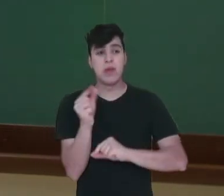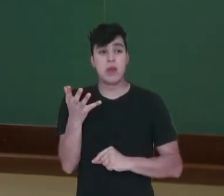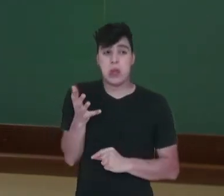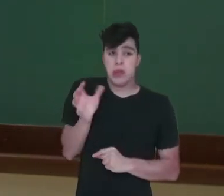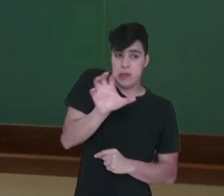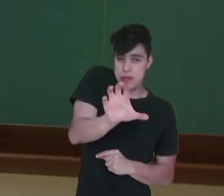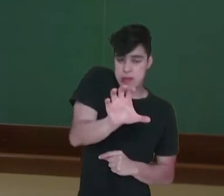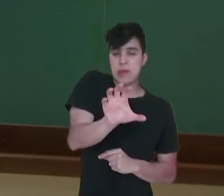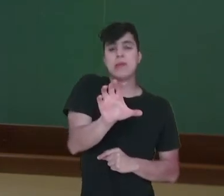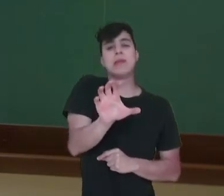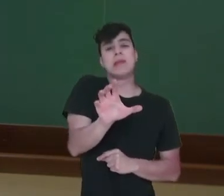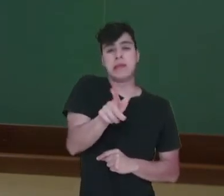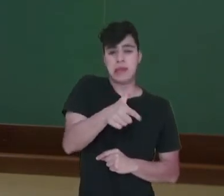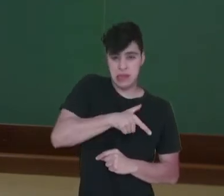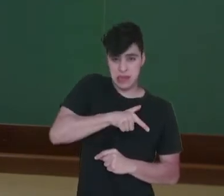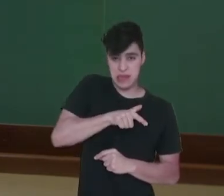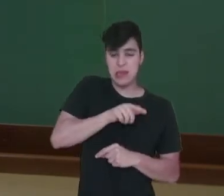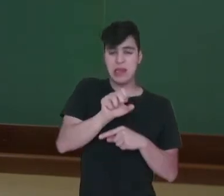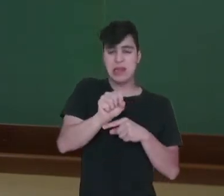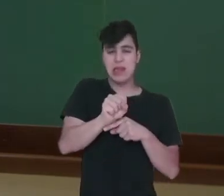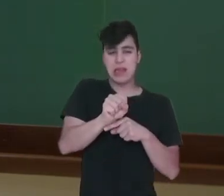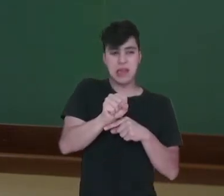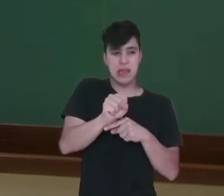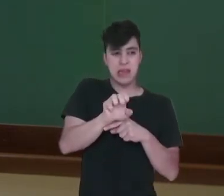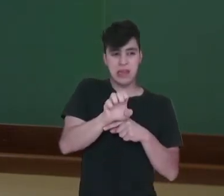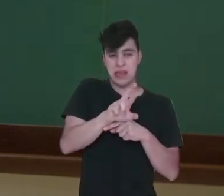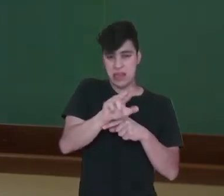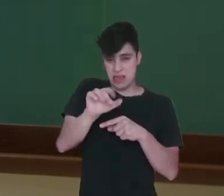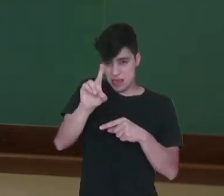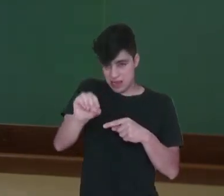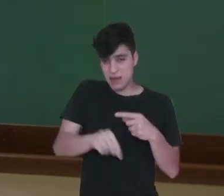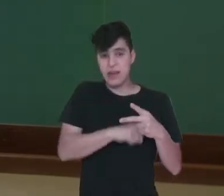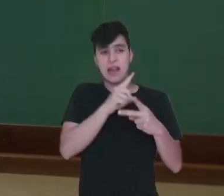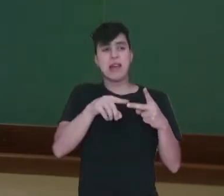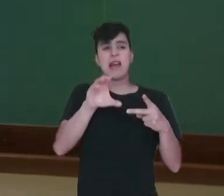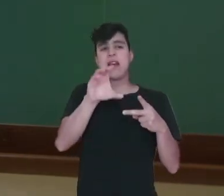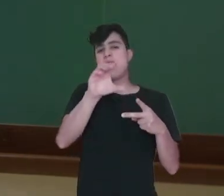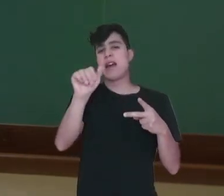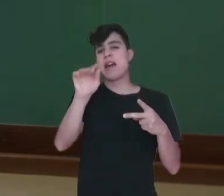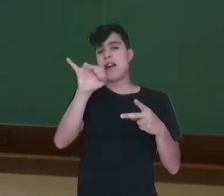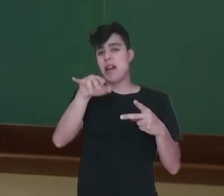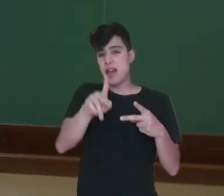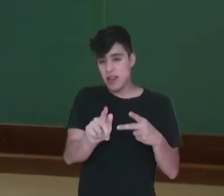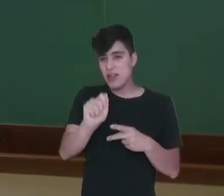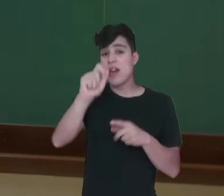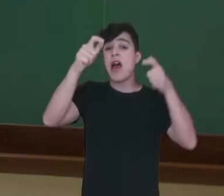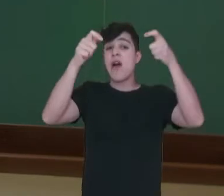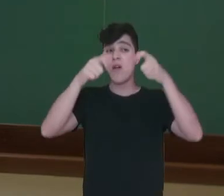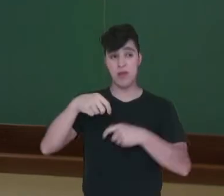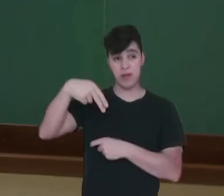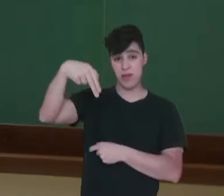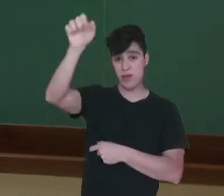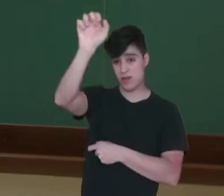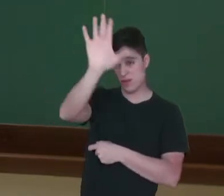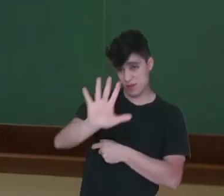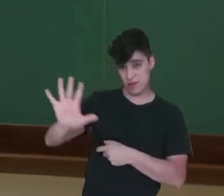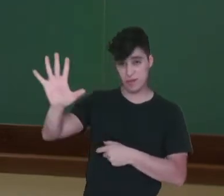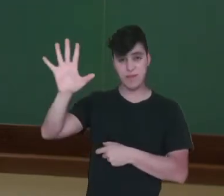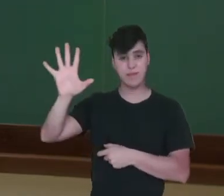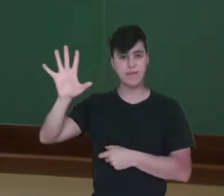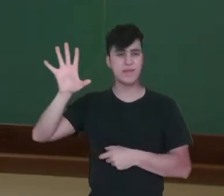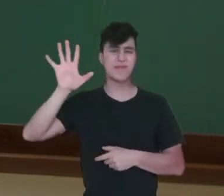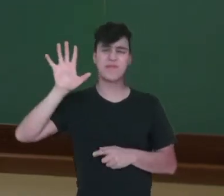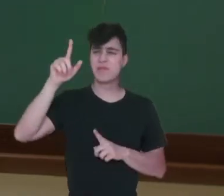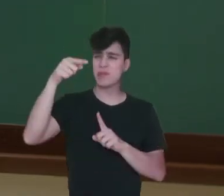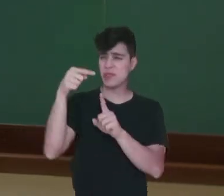do Brasil ali, o Cerrado, a Caatinga aqui no sertão do Nordeste, né, que é um tipo